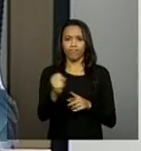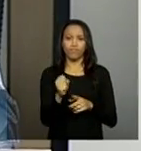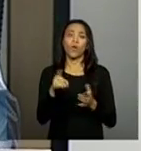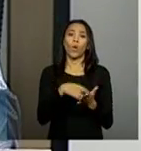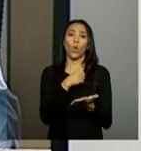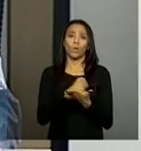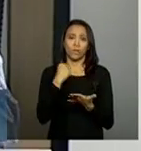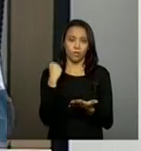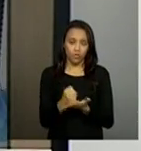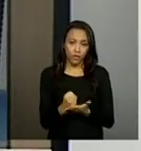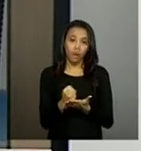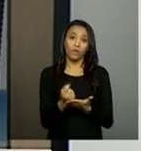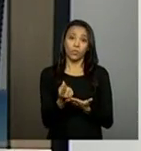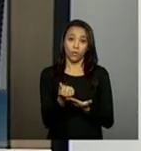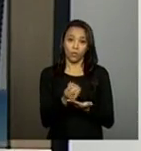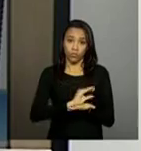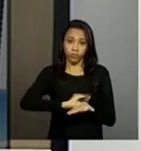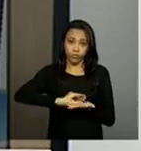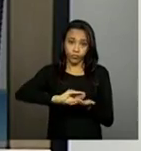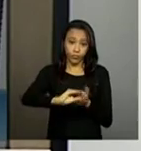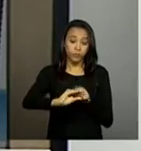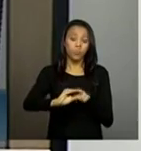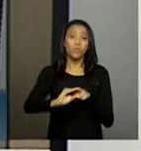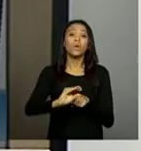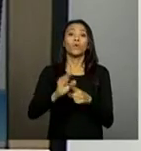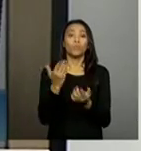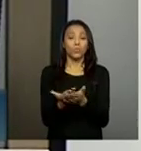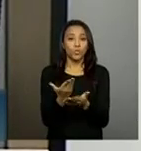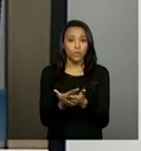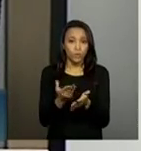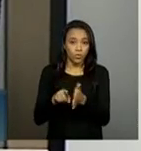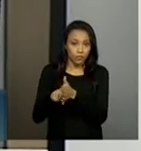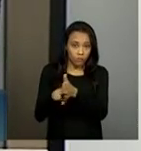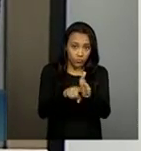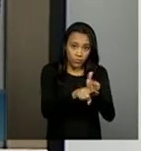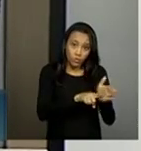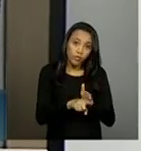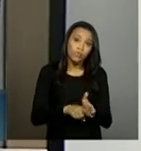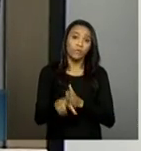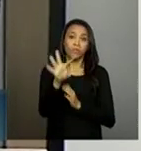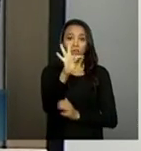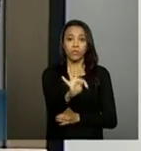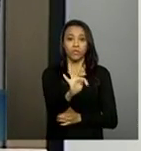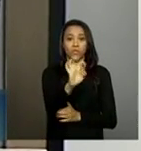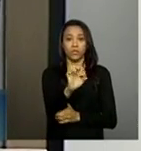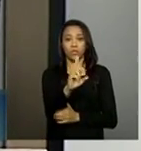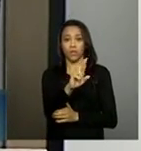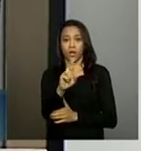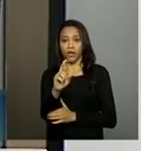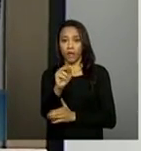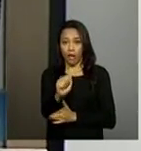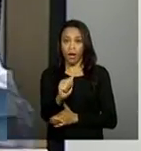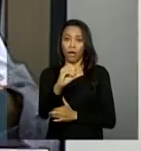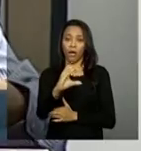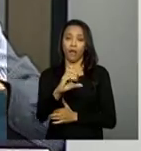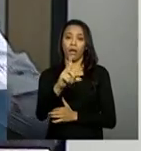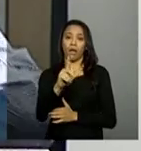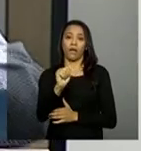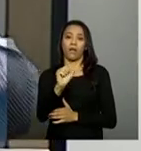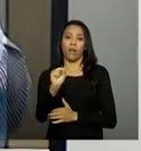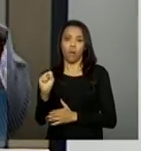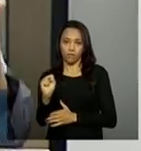recursos destinados à realização do estudo TerraClass até 2014. Tá? Então, a partir em seguida, o INPE e a